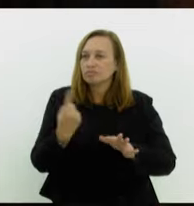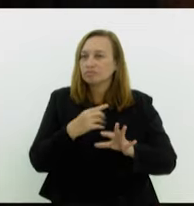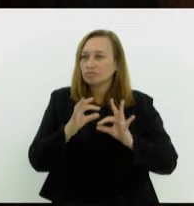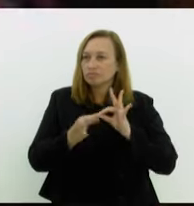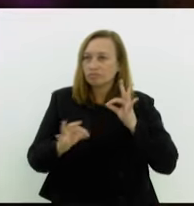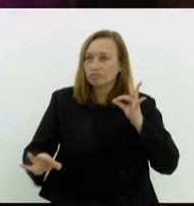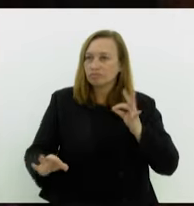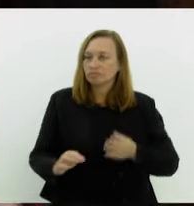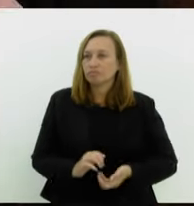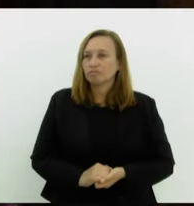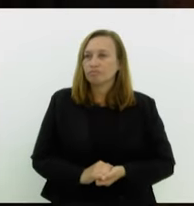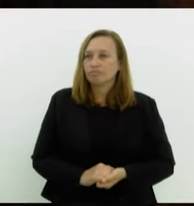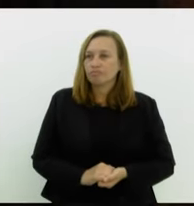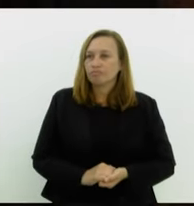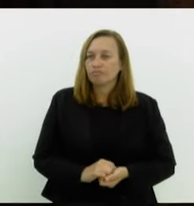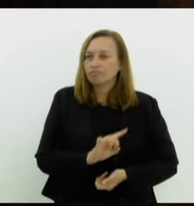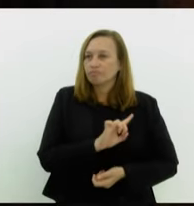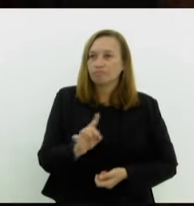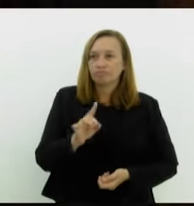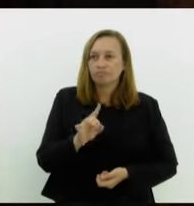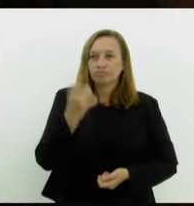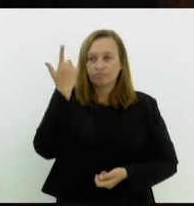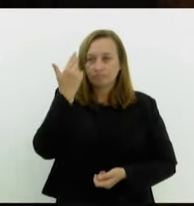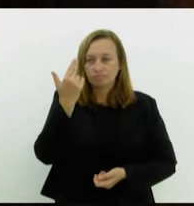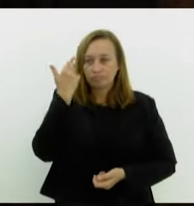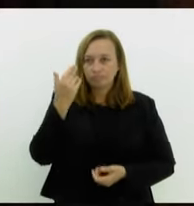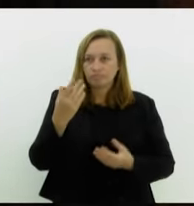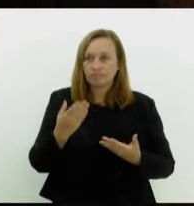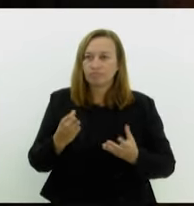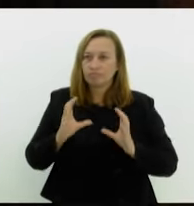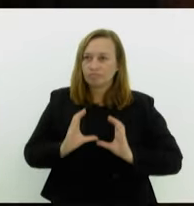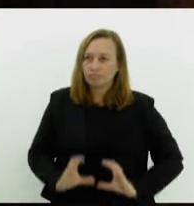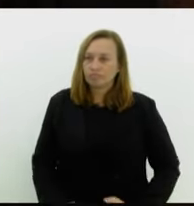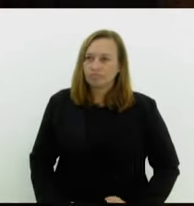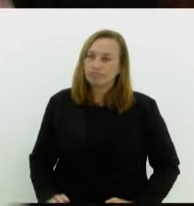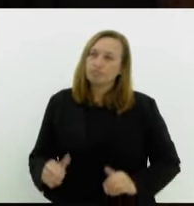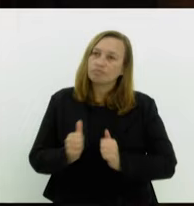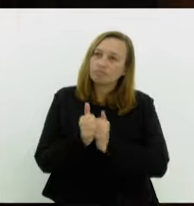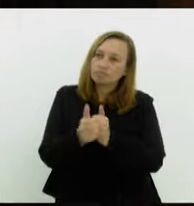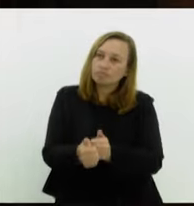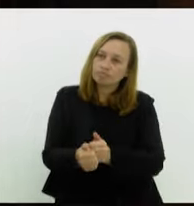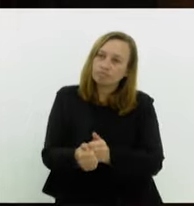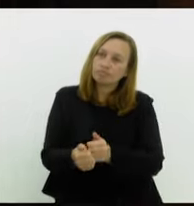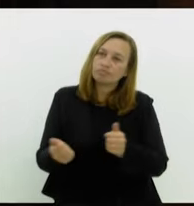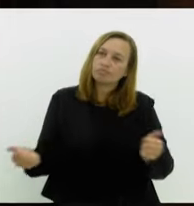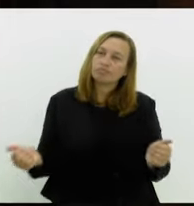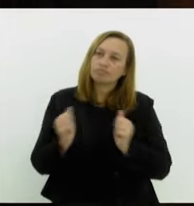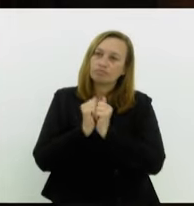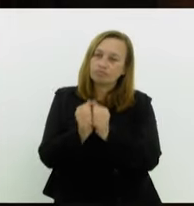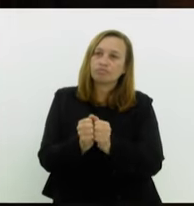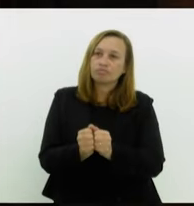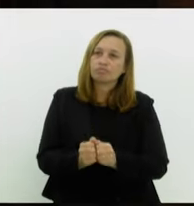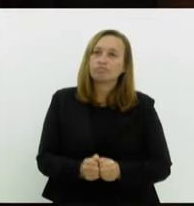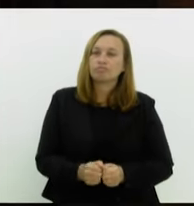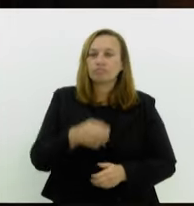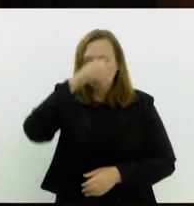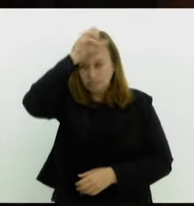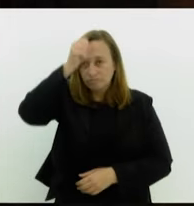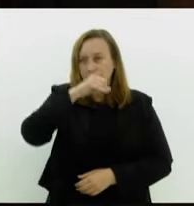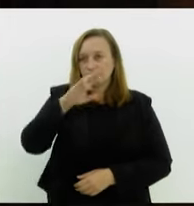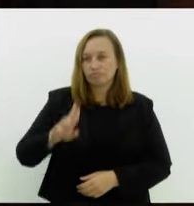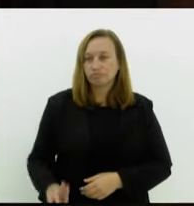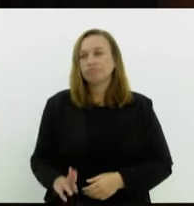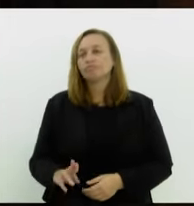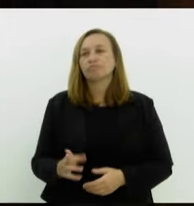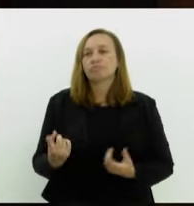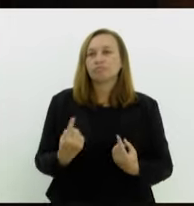estamos não normalizem esse comportamento e sigamos Sempre Juntas e é para isso tiju para combater